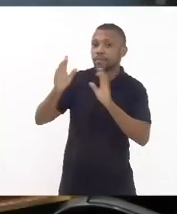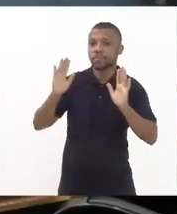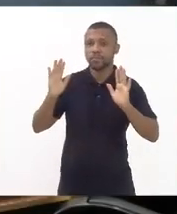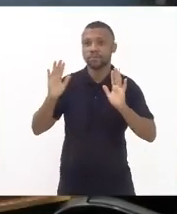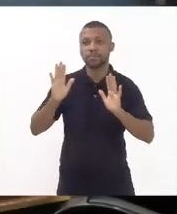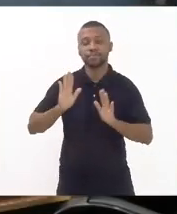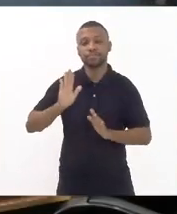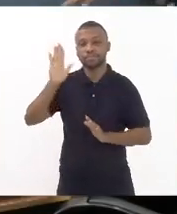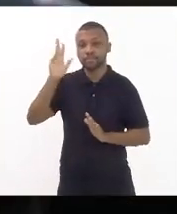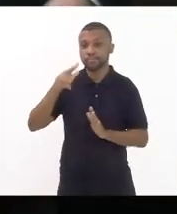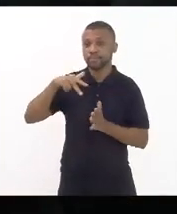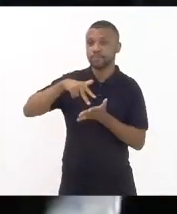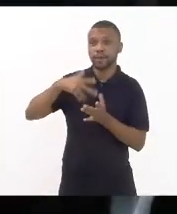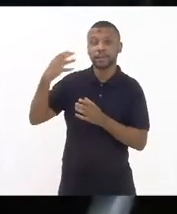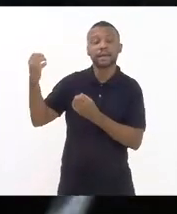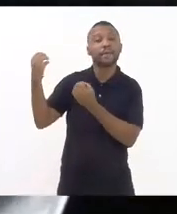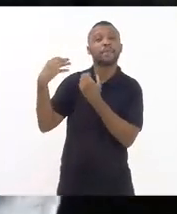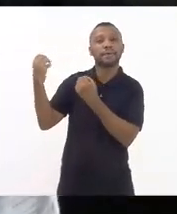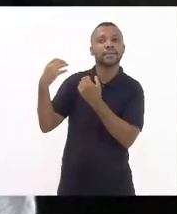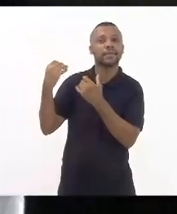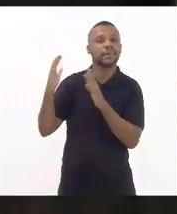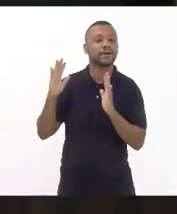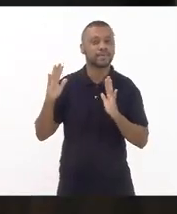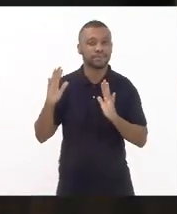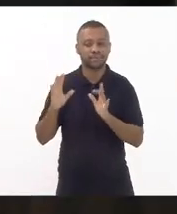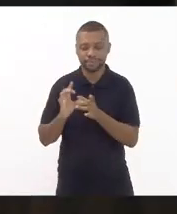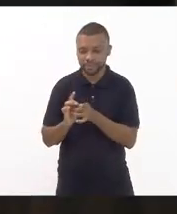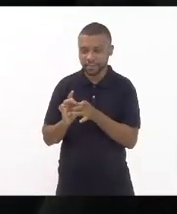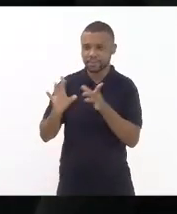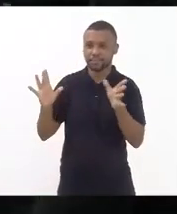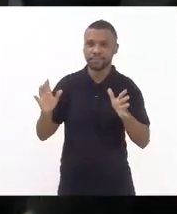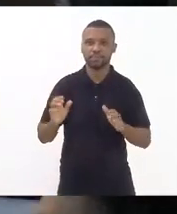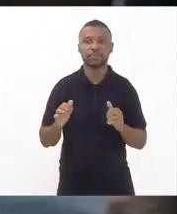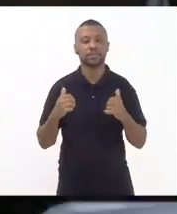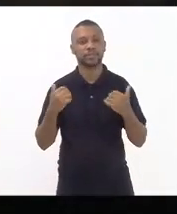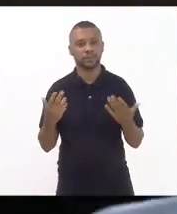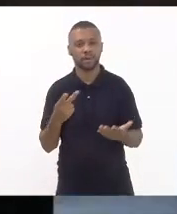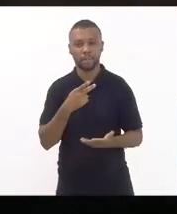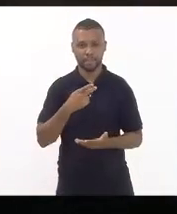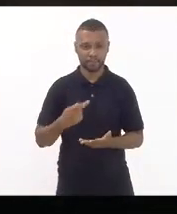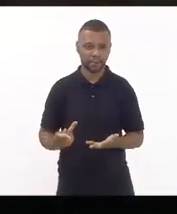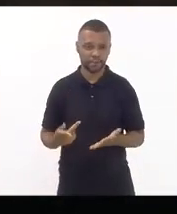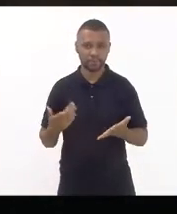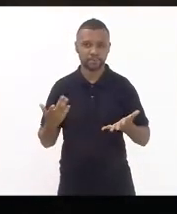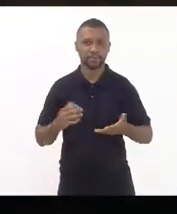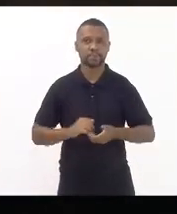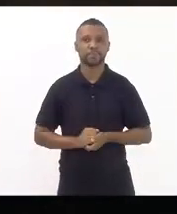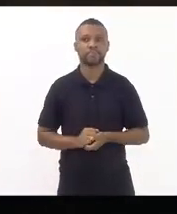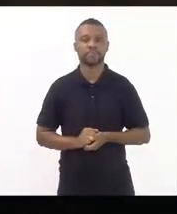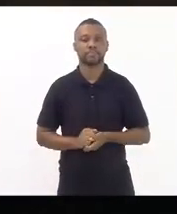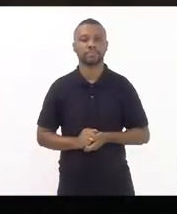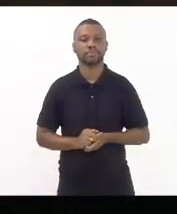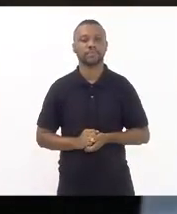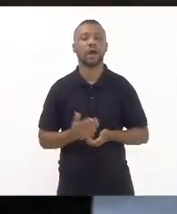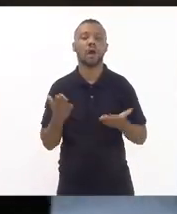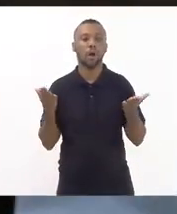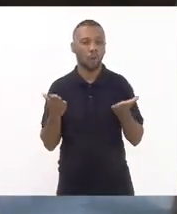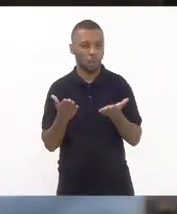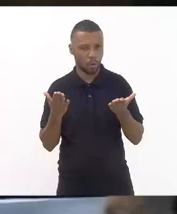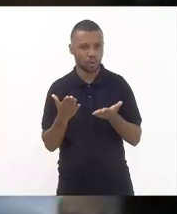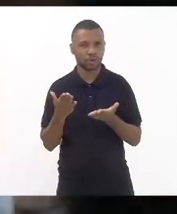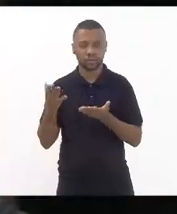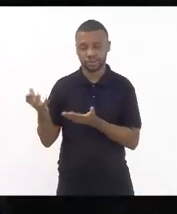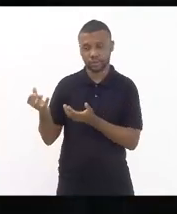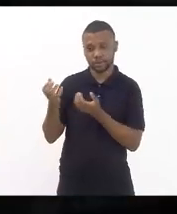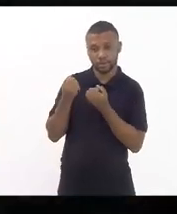Questão de ordem, que ele está me ensinando aqui. Está concedido. Então, presidente, chegou hoje aqui para